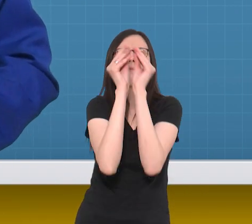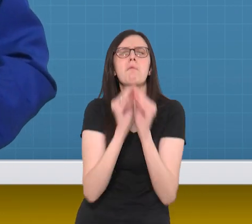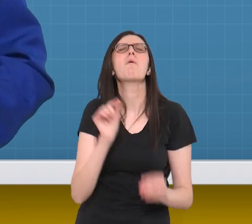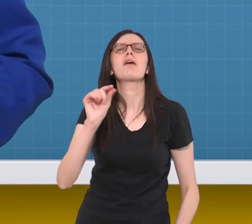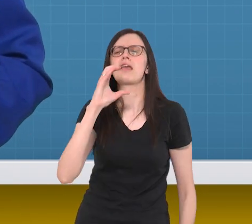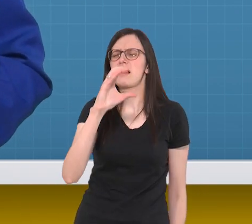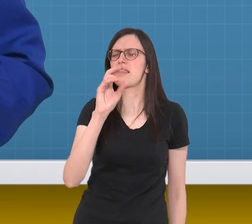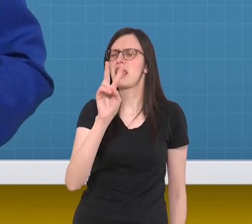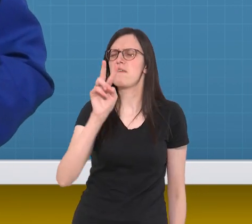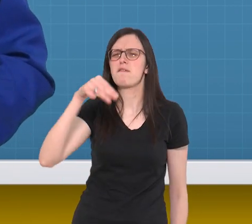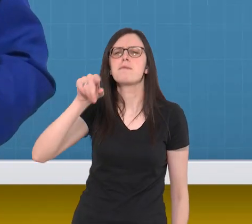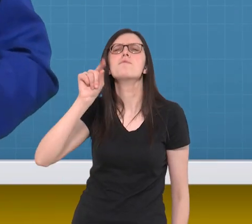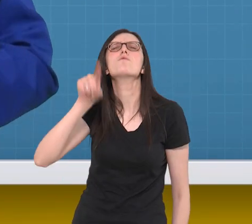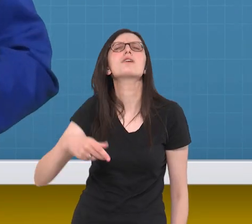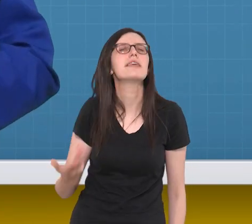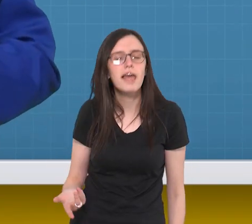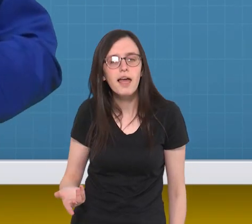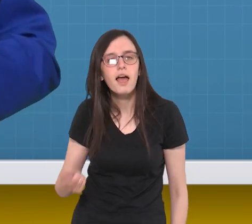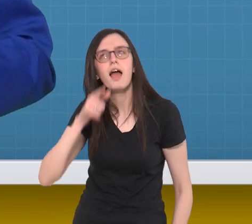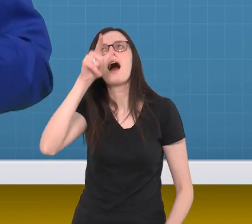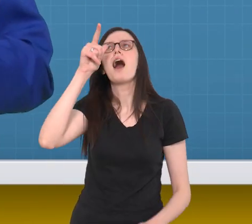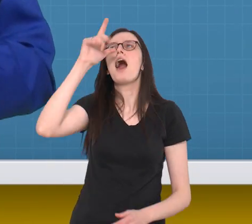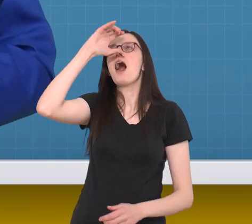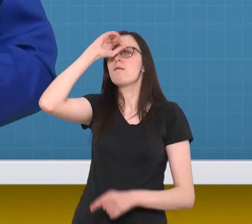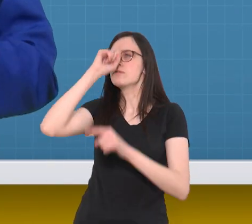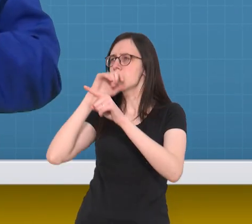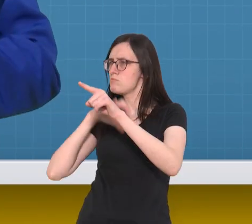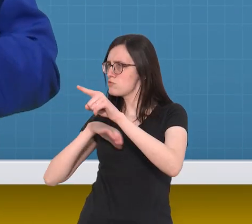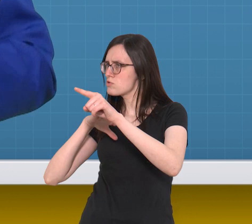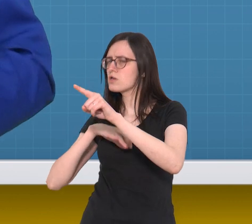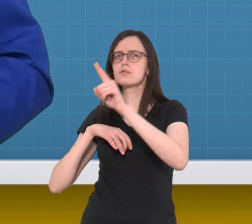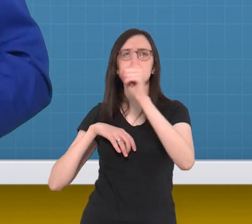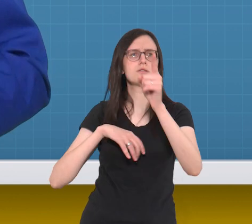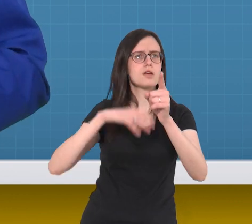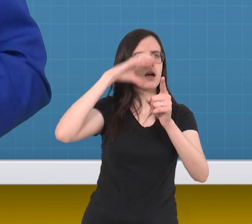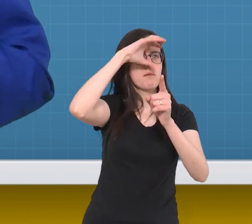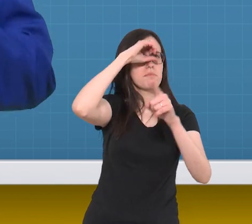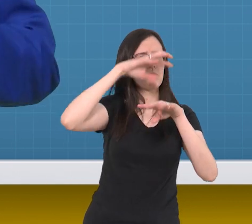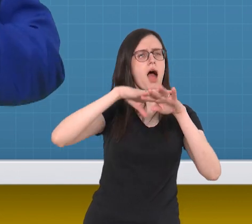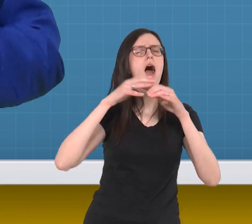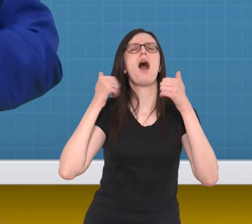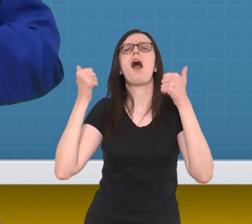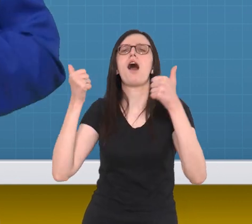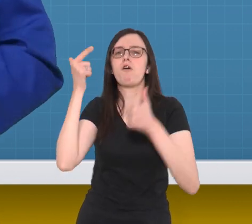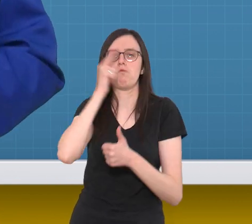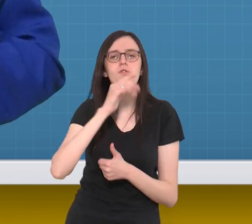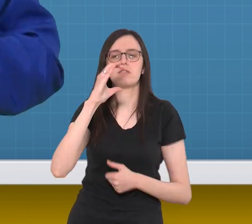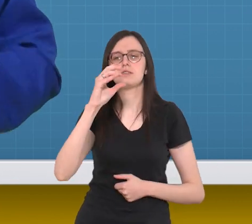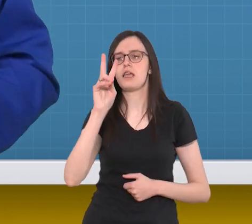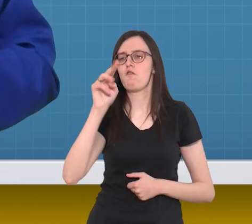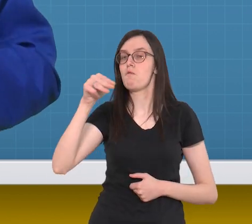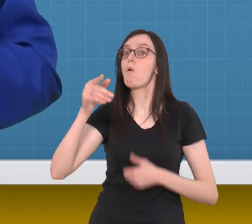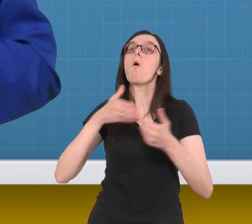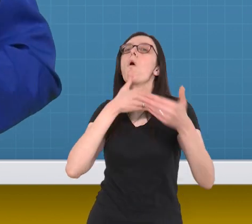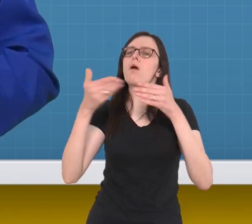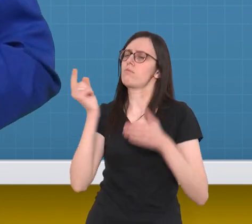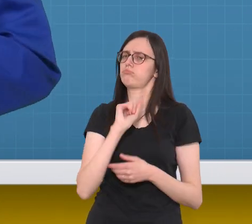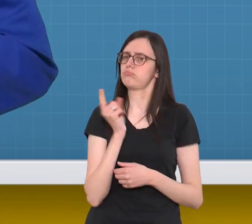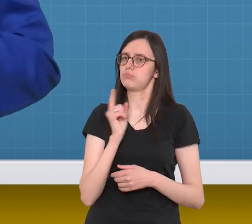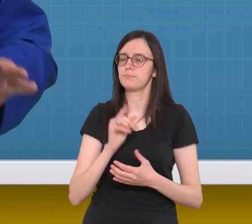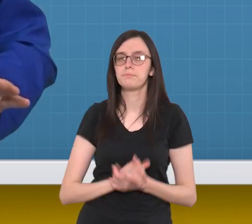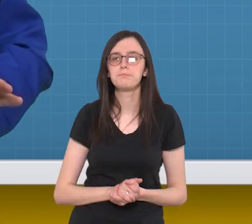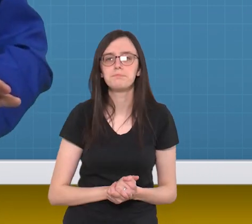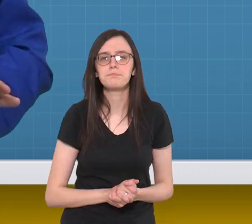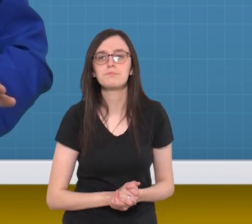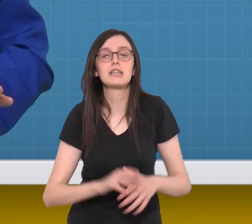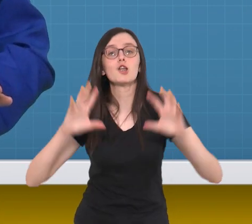das siglas, que é para que você, dentro de uma aula, saiba do que está sendo dito. Então, esses corretores são habilitados pela CVM, não